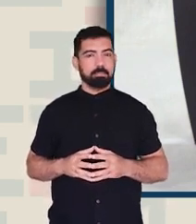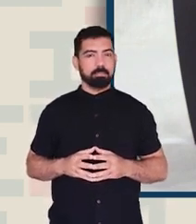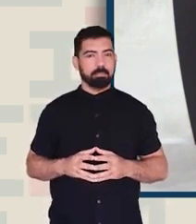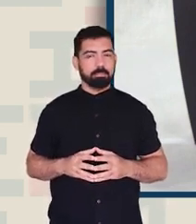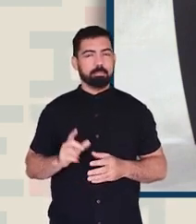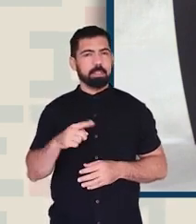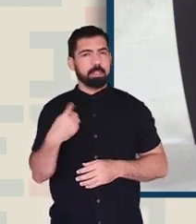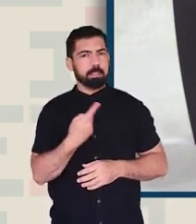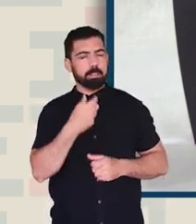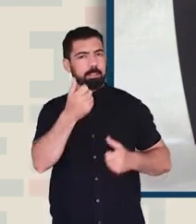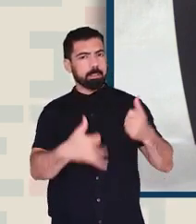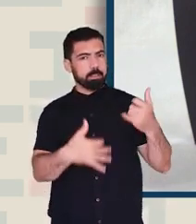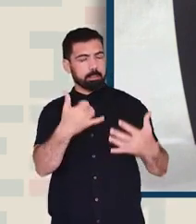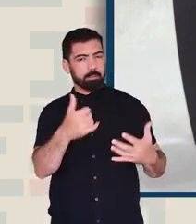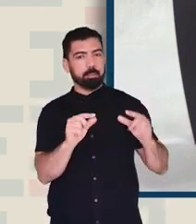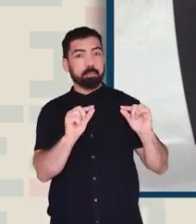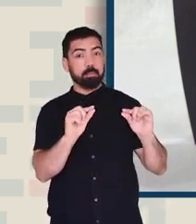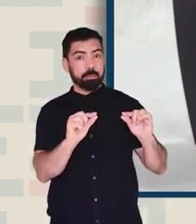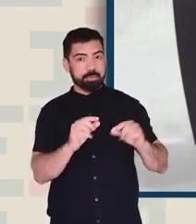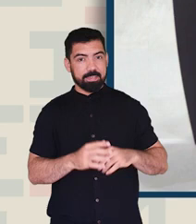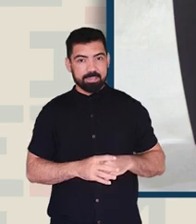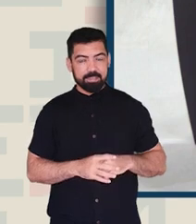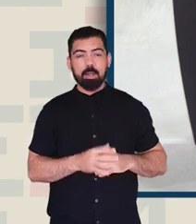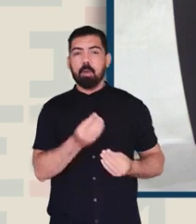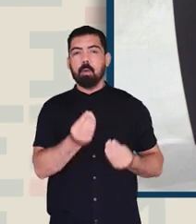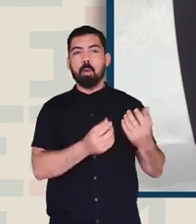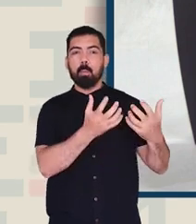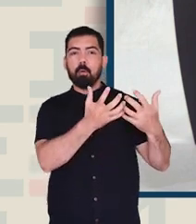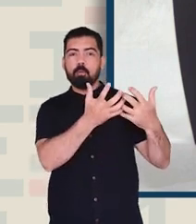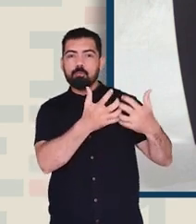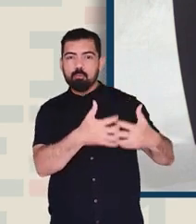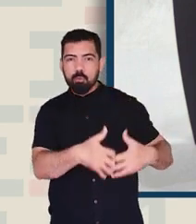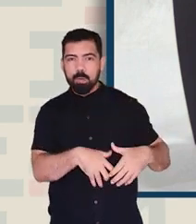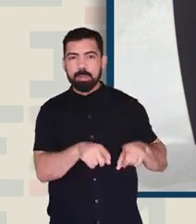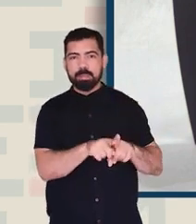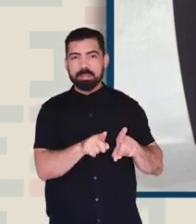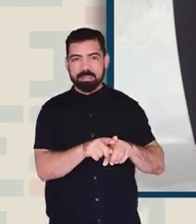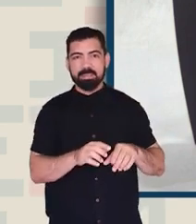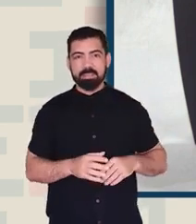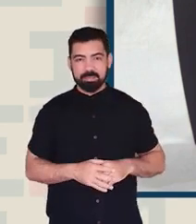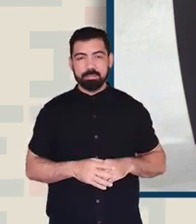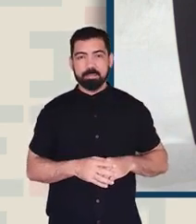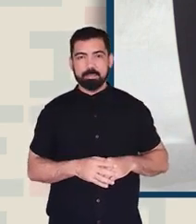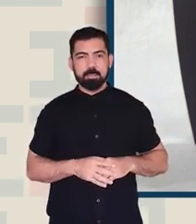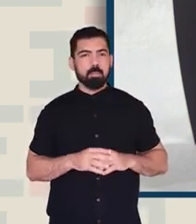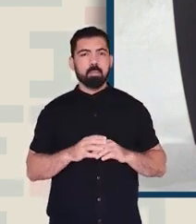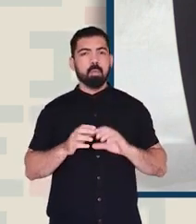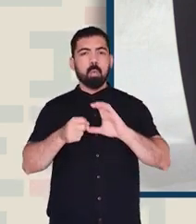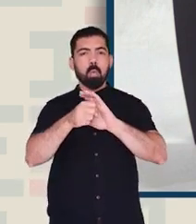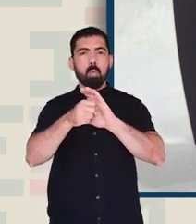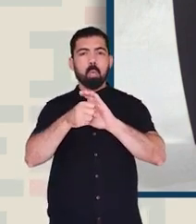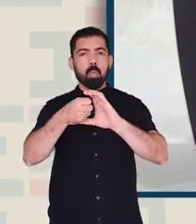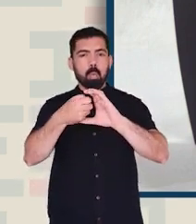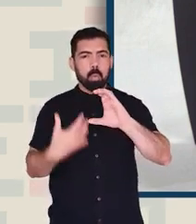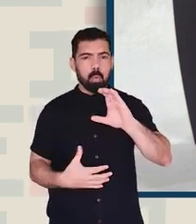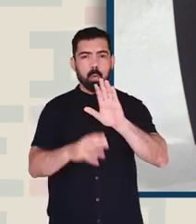E aí a gente vai falando um pouquinho de como funciona esse conceito da série